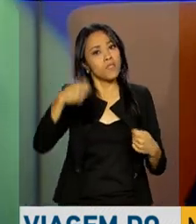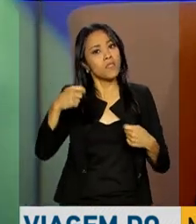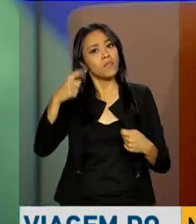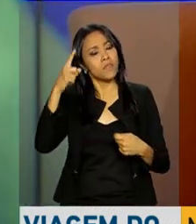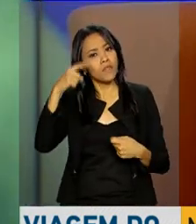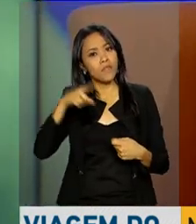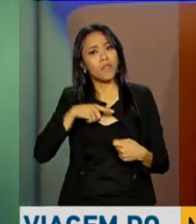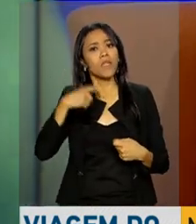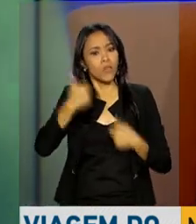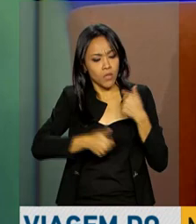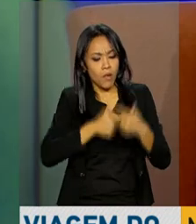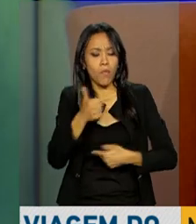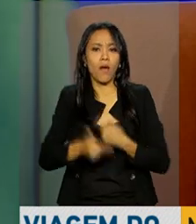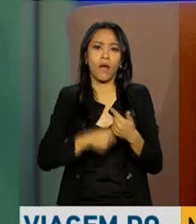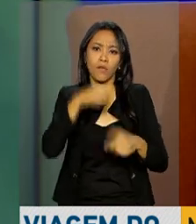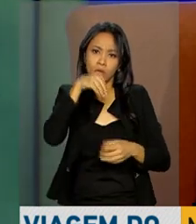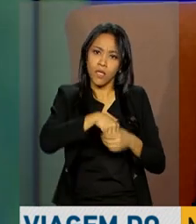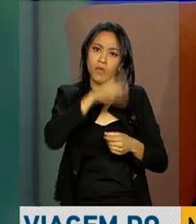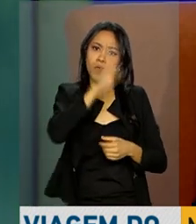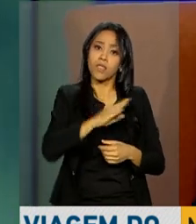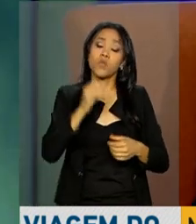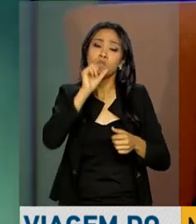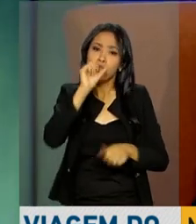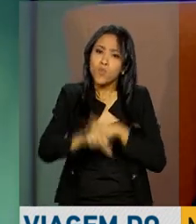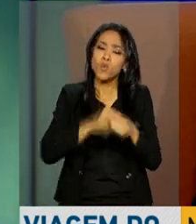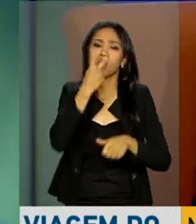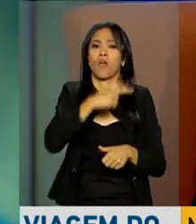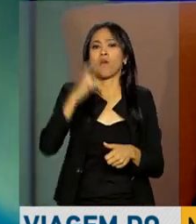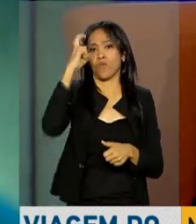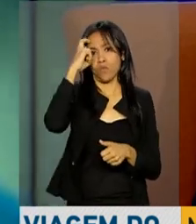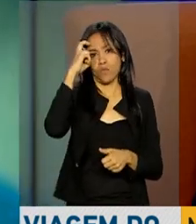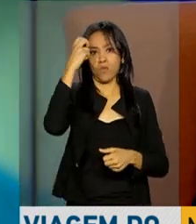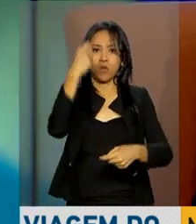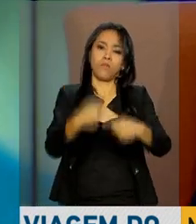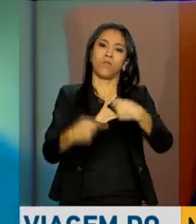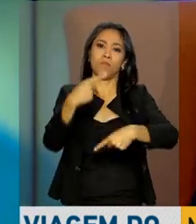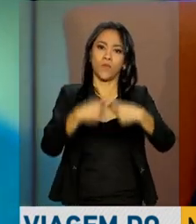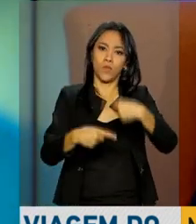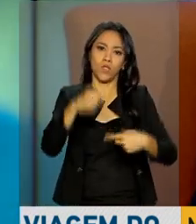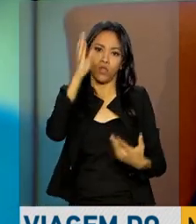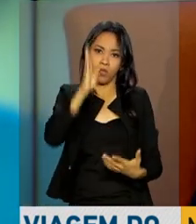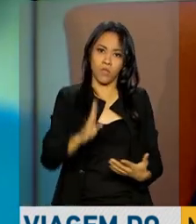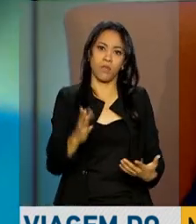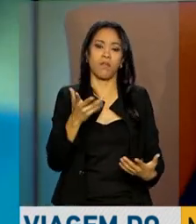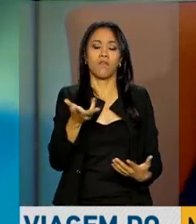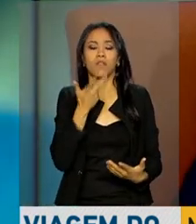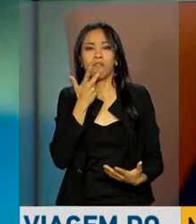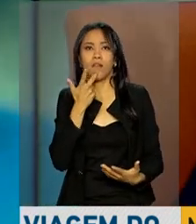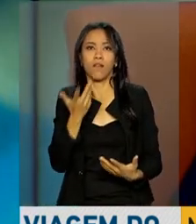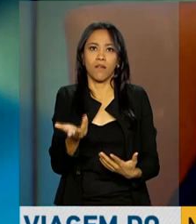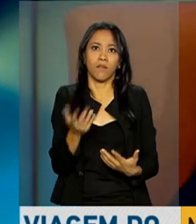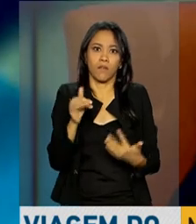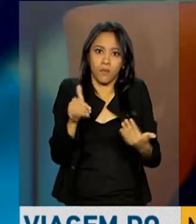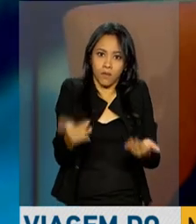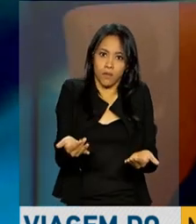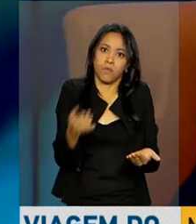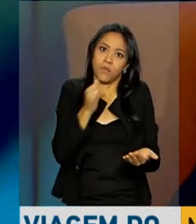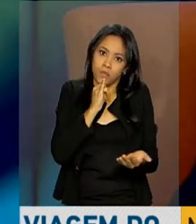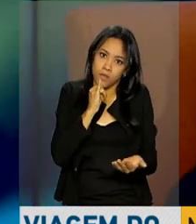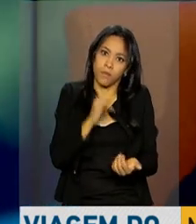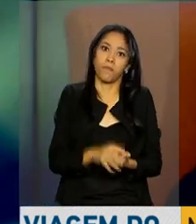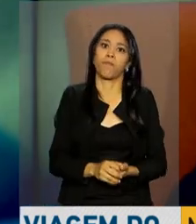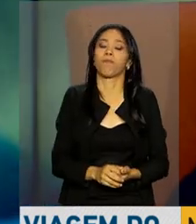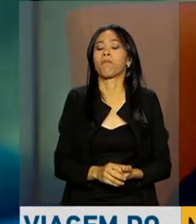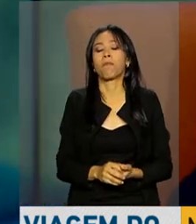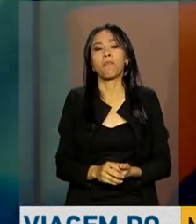trabalho muito no nosso país, que é para mudar a cultura política do país, não é? Esta coisa de você, ou quando você, por exemplo,